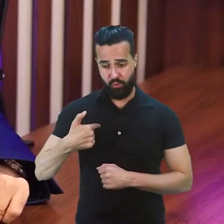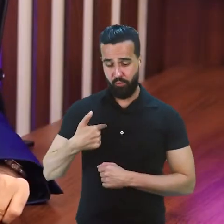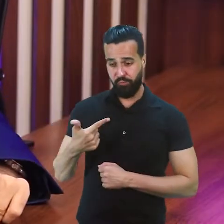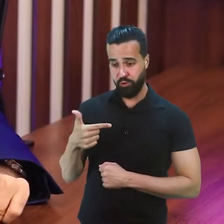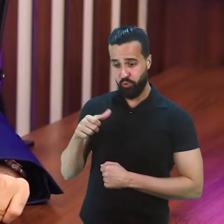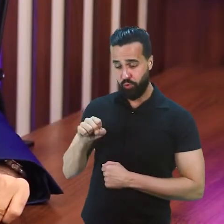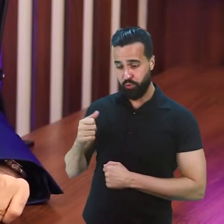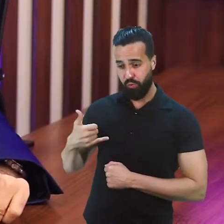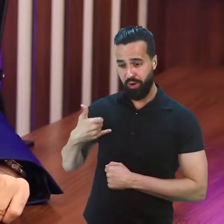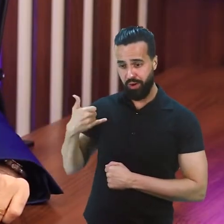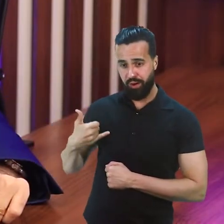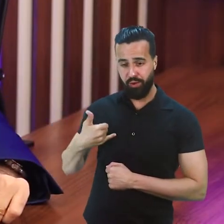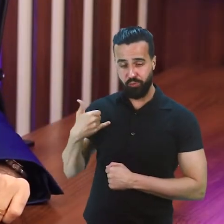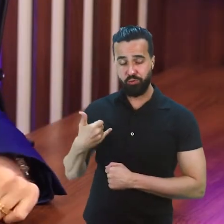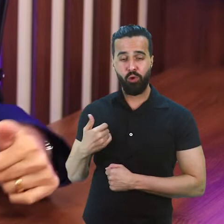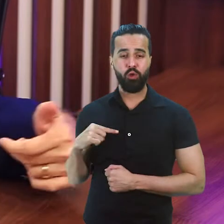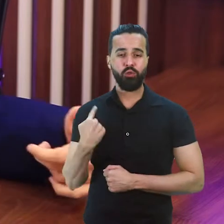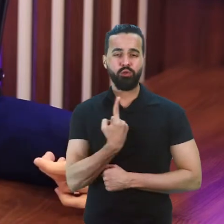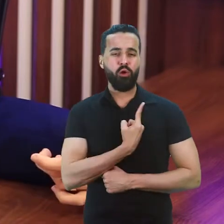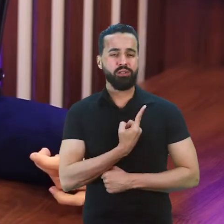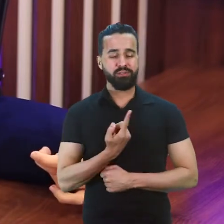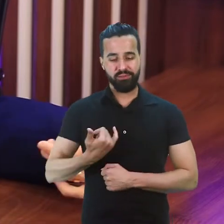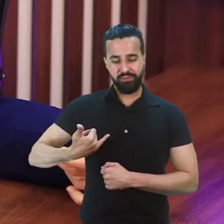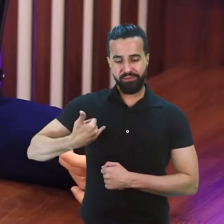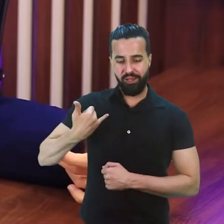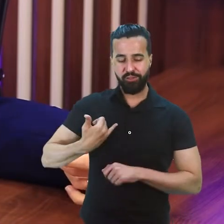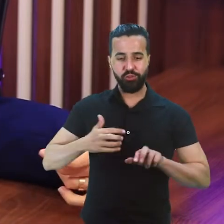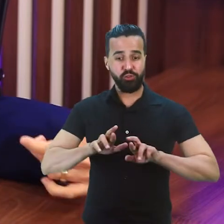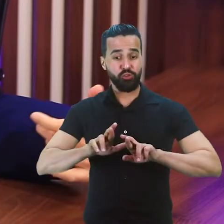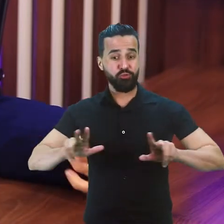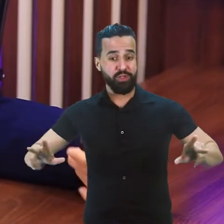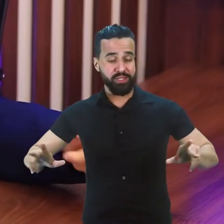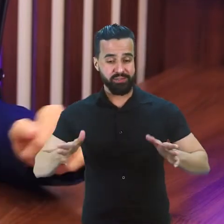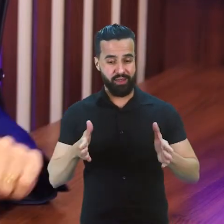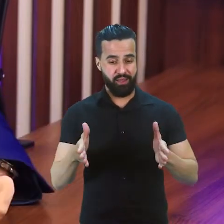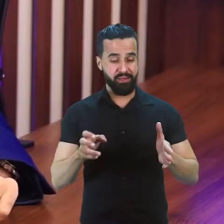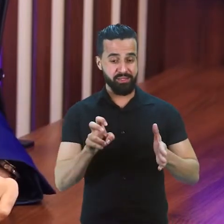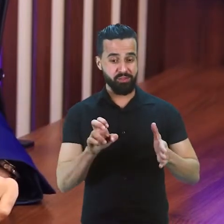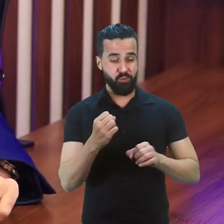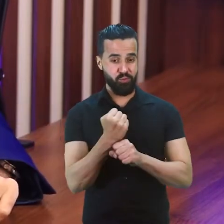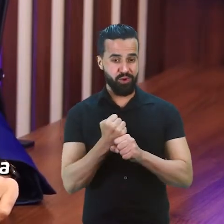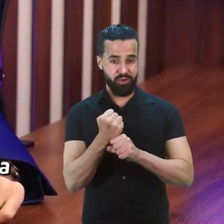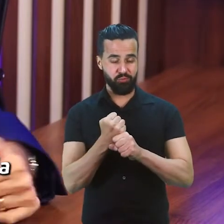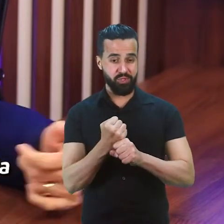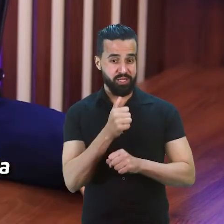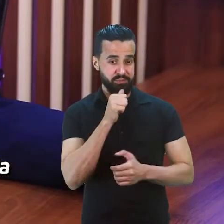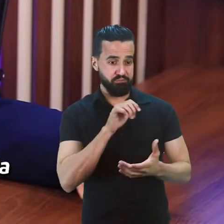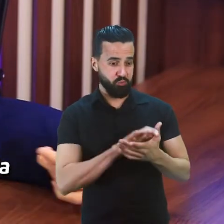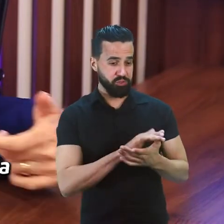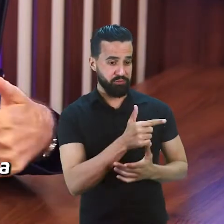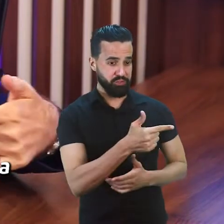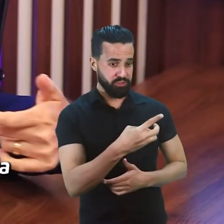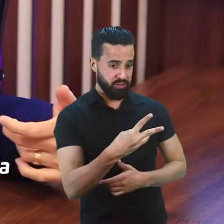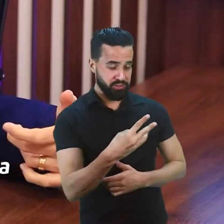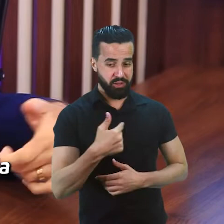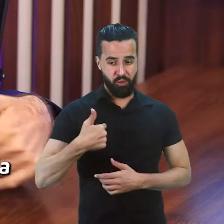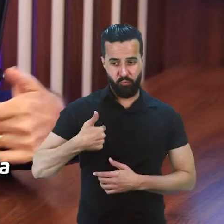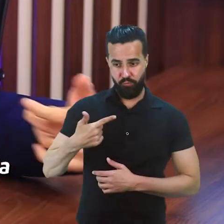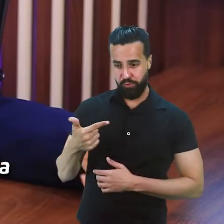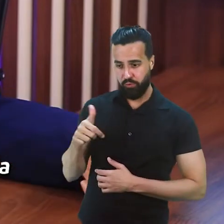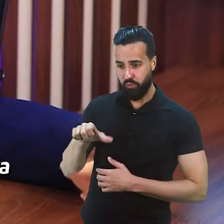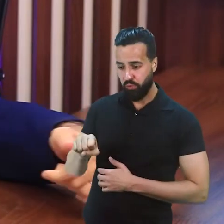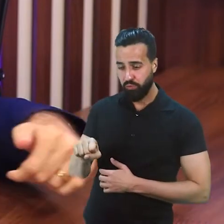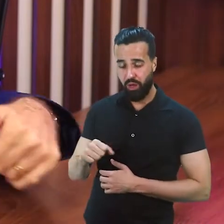Nossa diferença de idade é de 5 anos, ela estava com 23 anos. Eu cheguei a falar para ela que